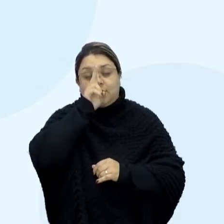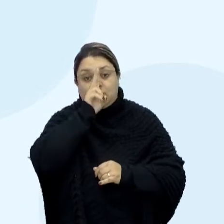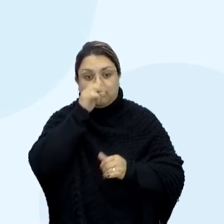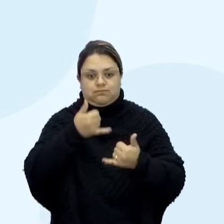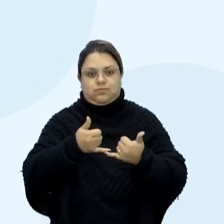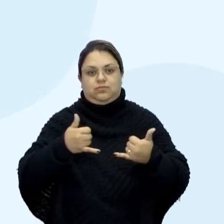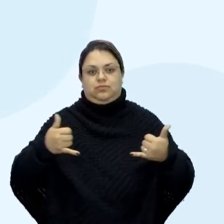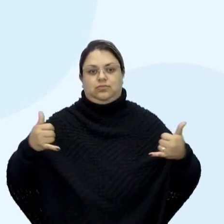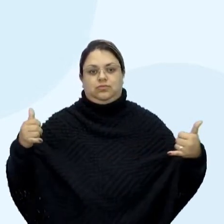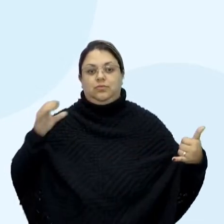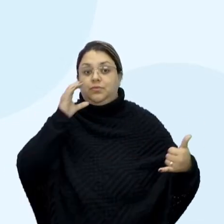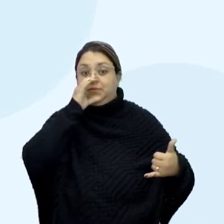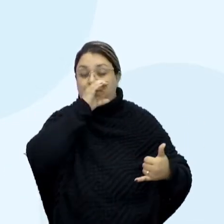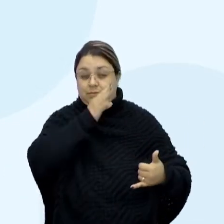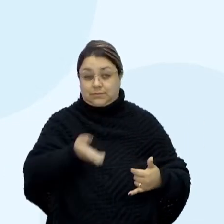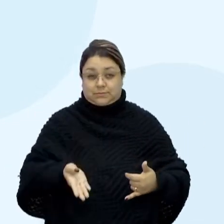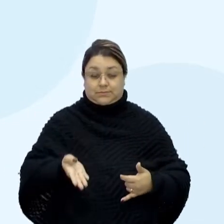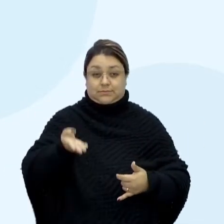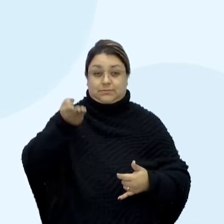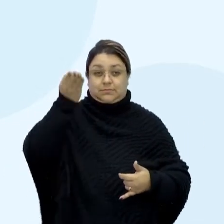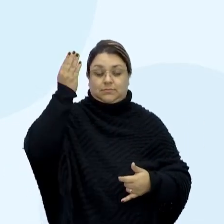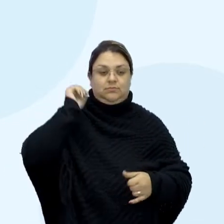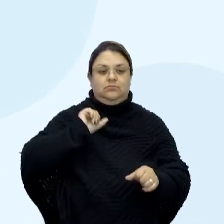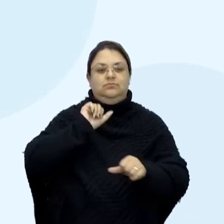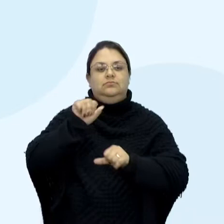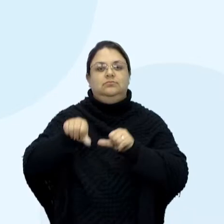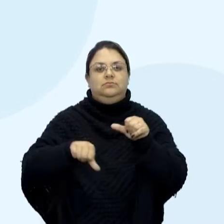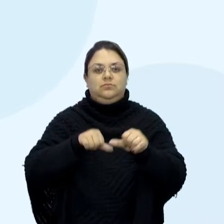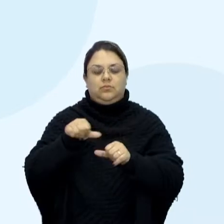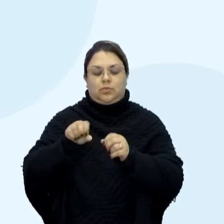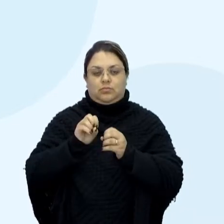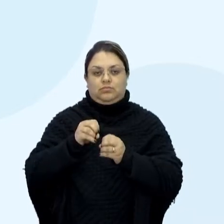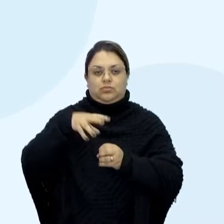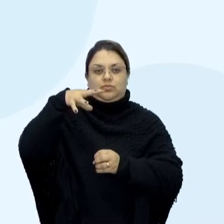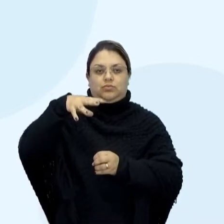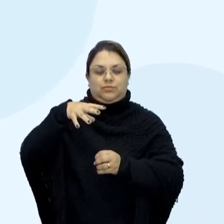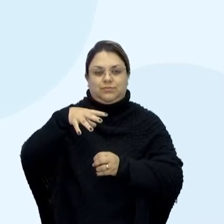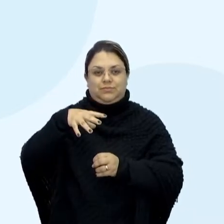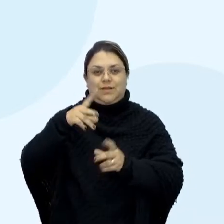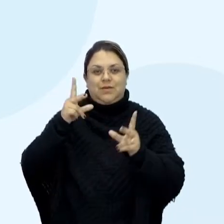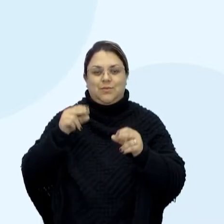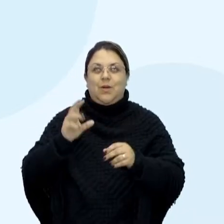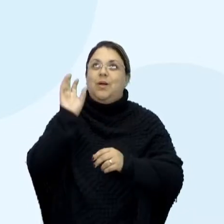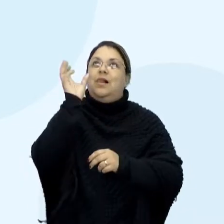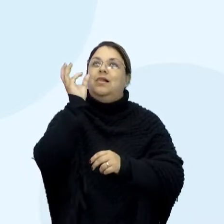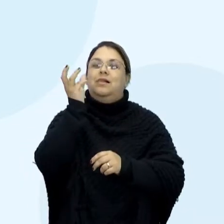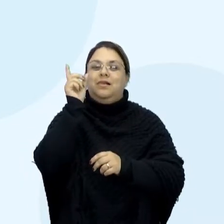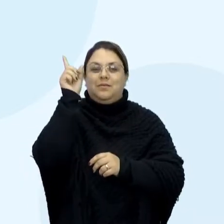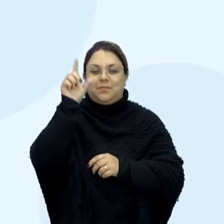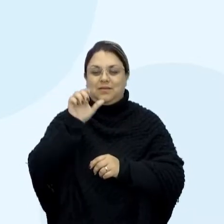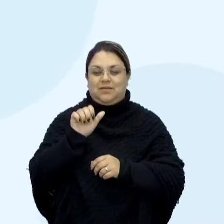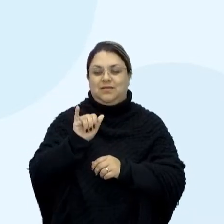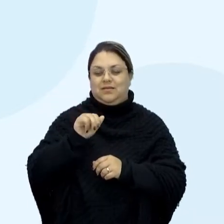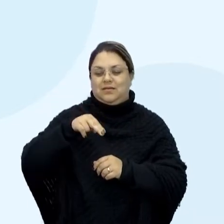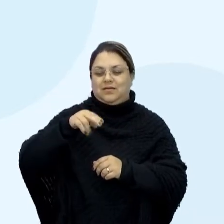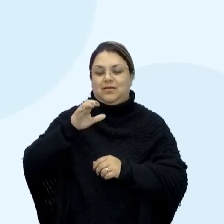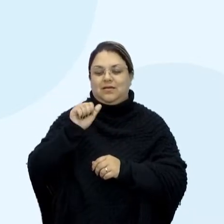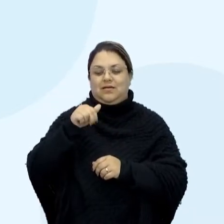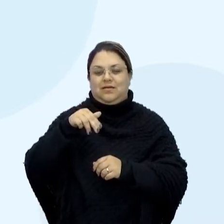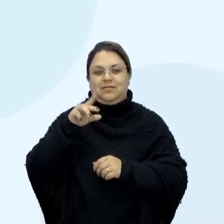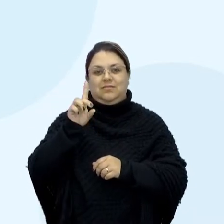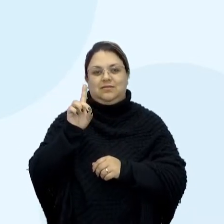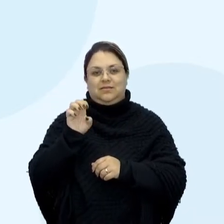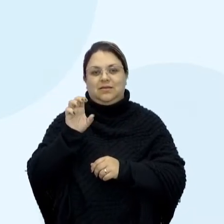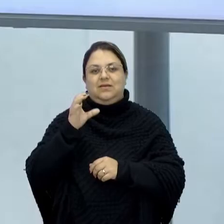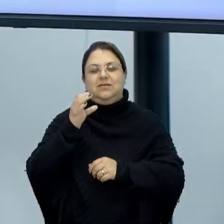passar e aquecer muito, esse elétron acaba por emitir uma luz, que é o caso da lâmpada incandescente e essa lâmpada de grafite. E